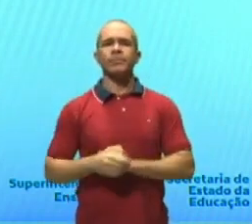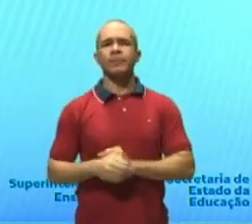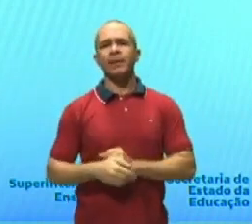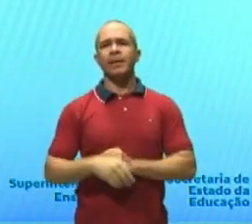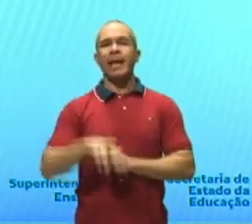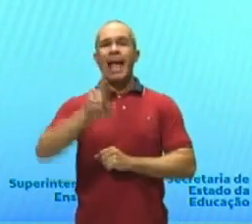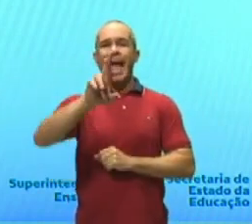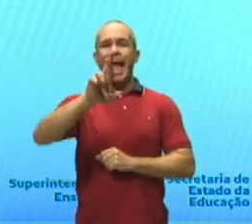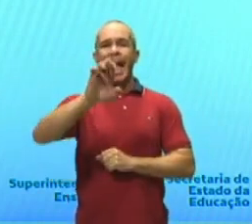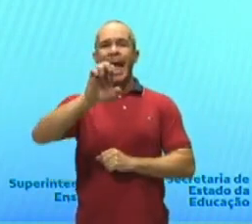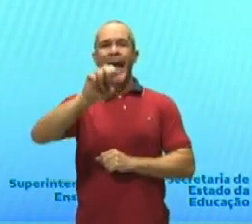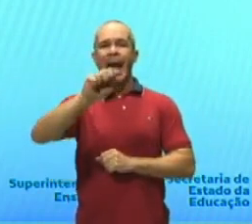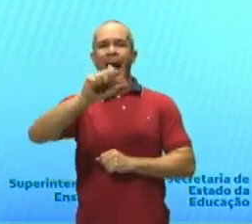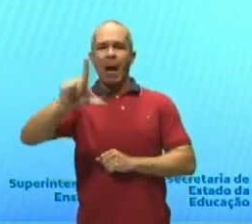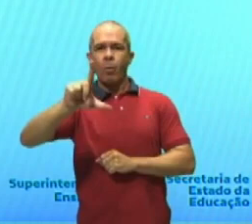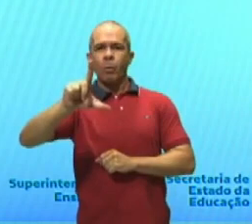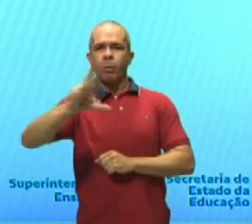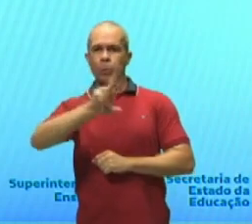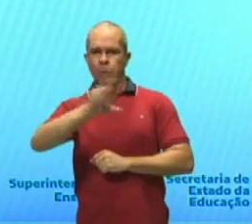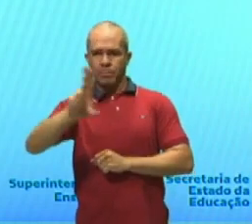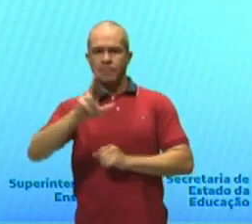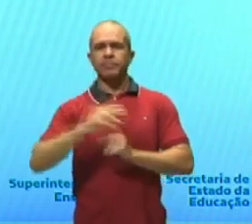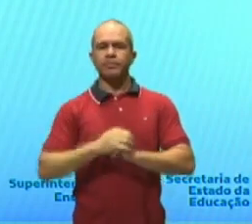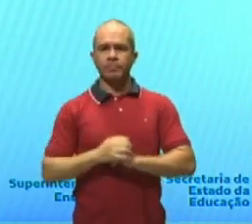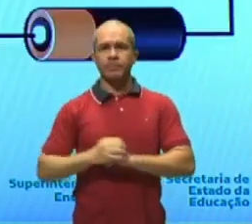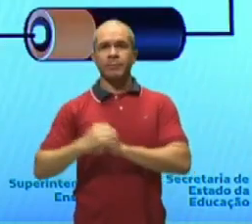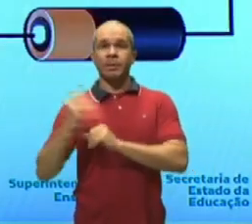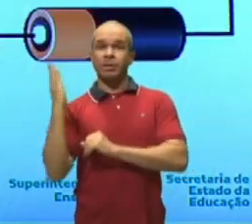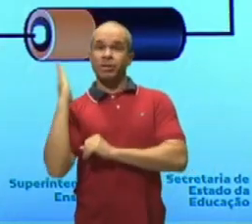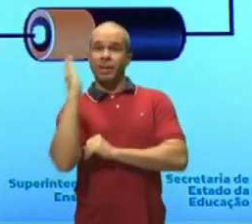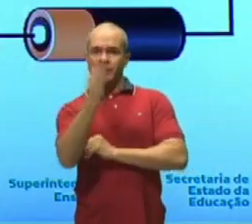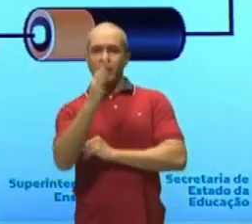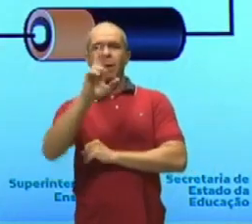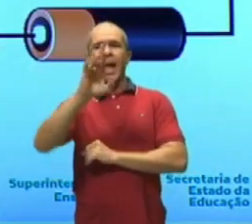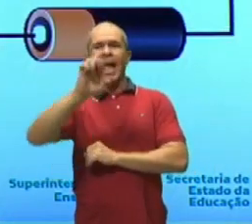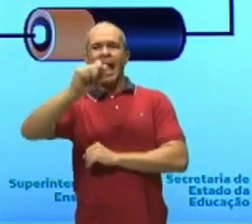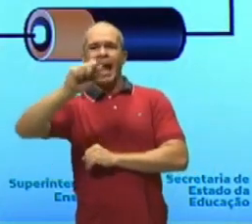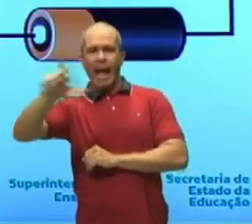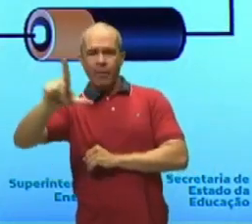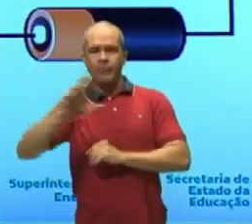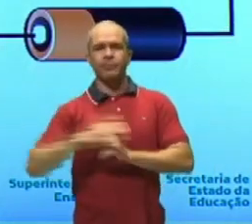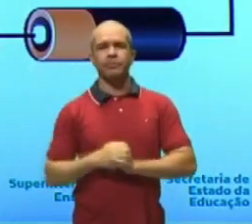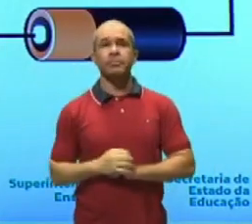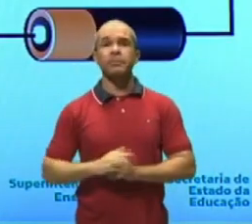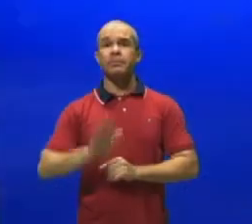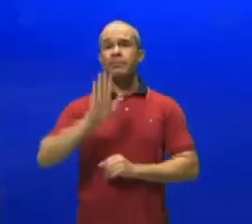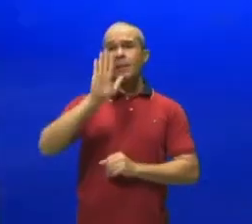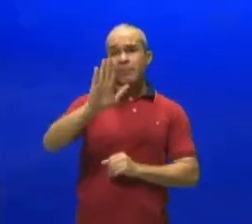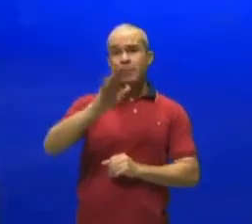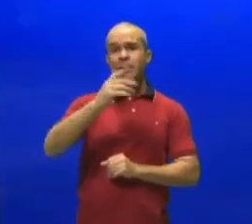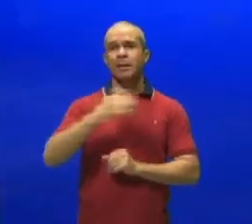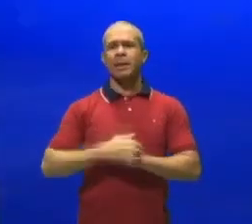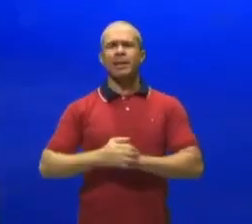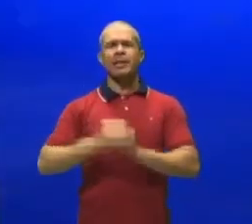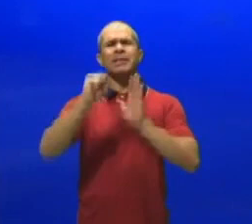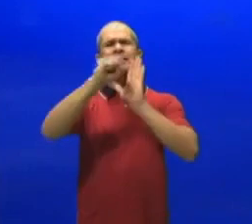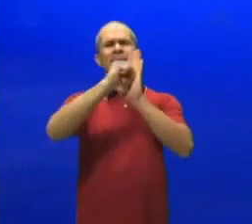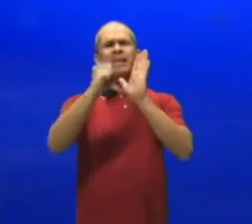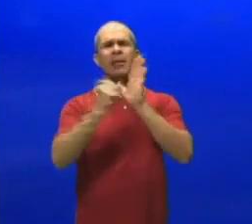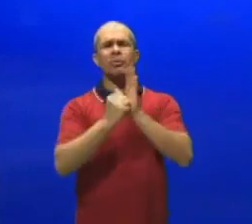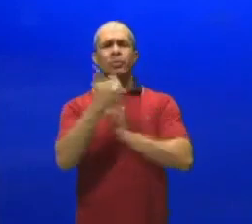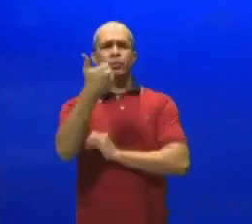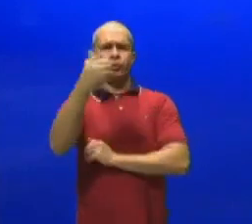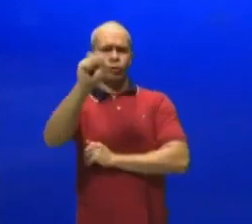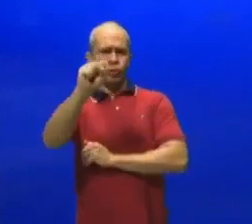sentido real da corrente elétrica. Agora, quando nós temos, lá no século XVIII, que